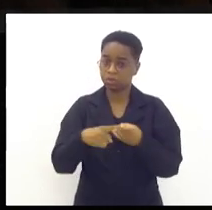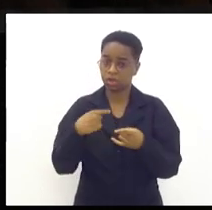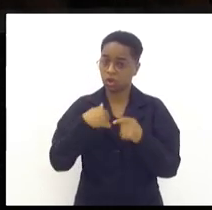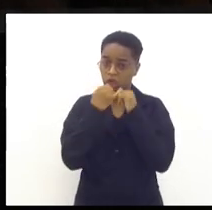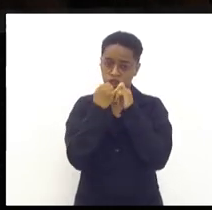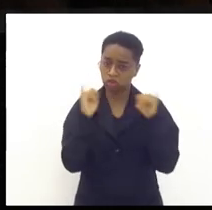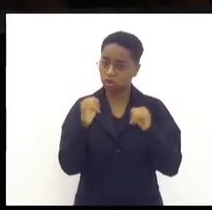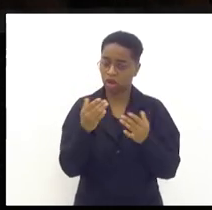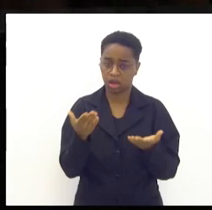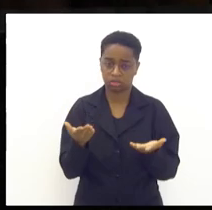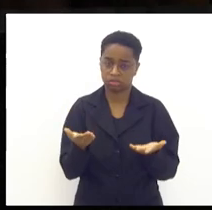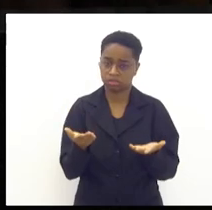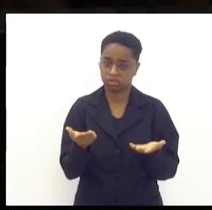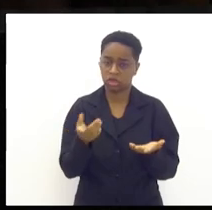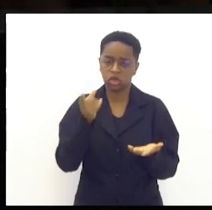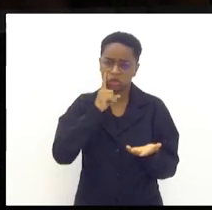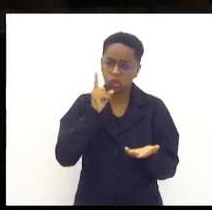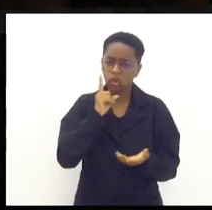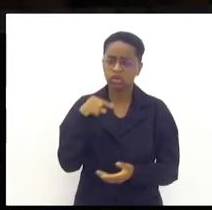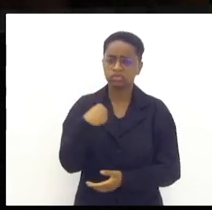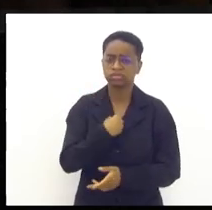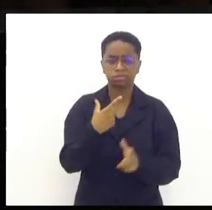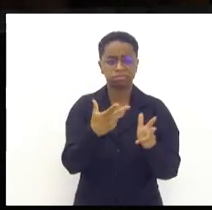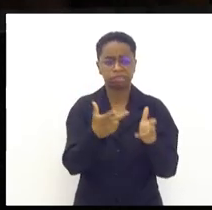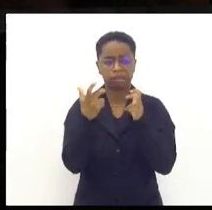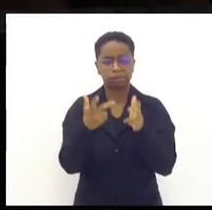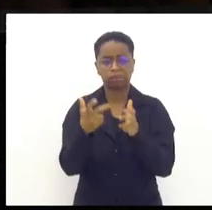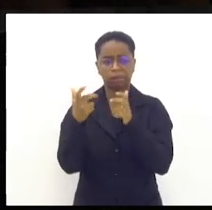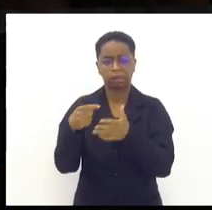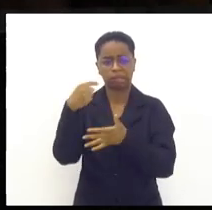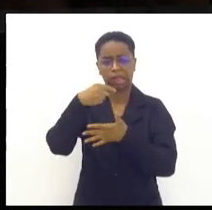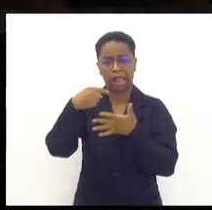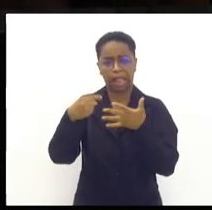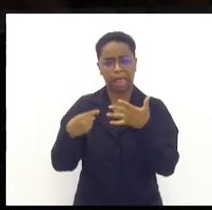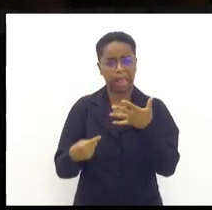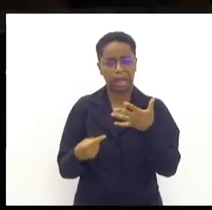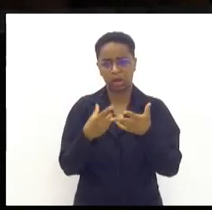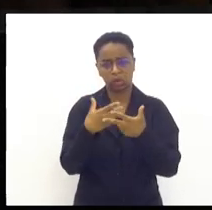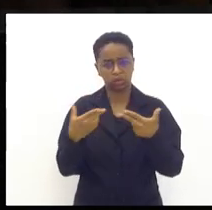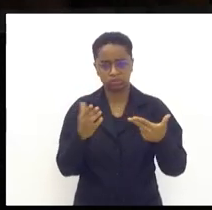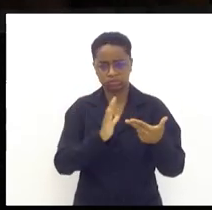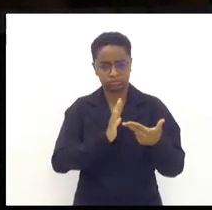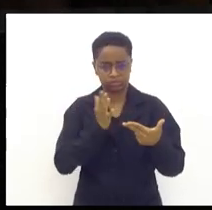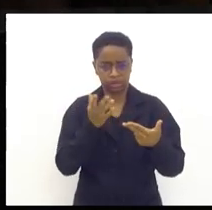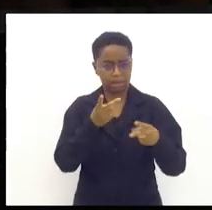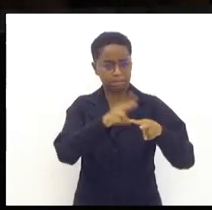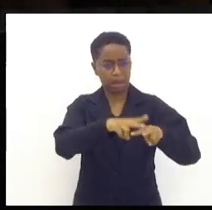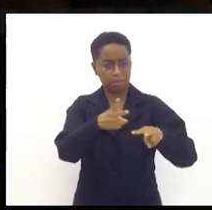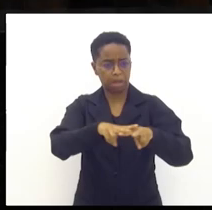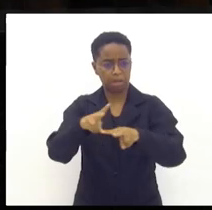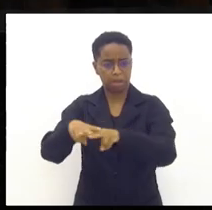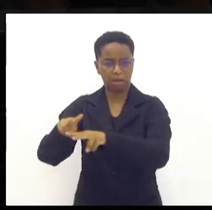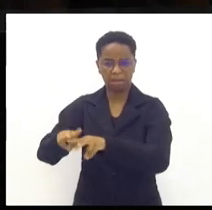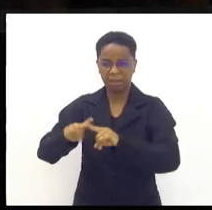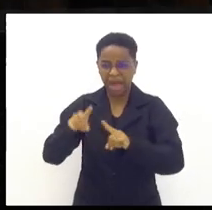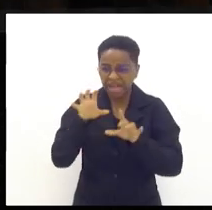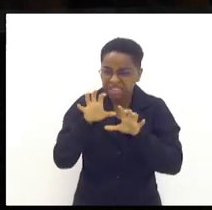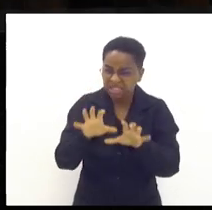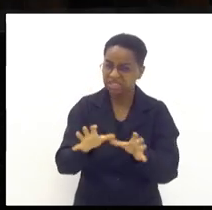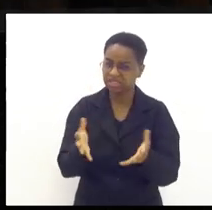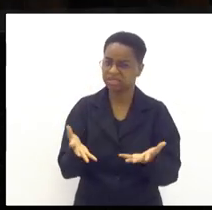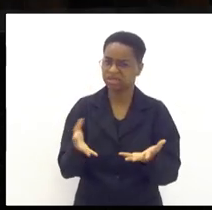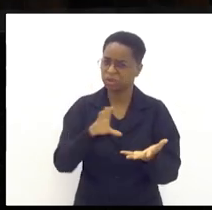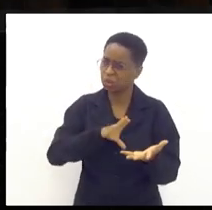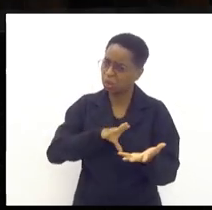porque todo dia a gente vê um monte de trambiqueiro, um monte, serem presos. Mas algo dessa